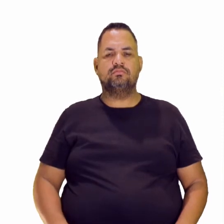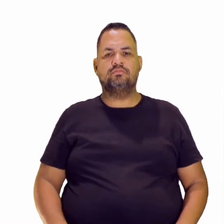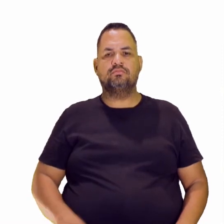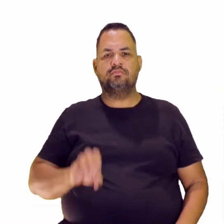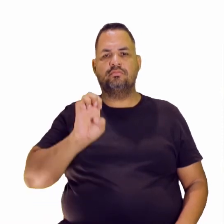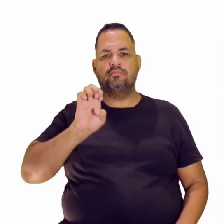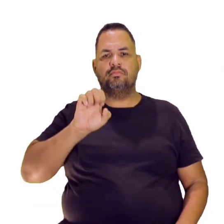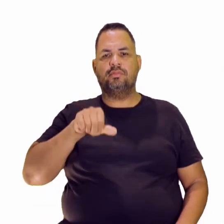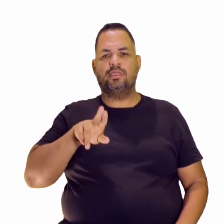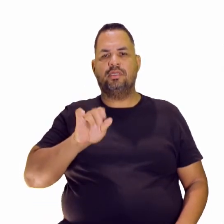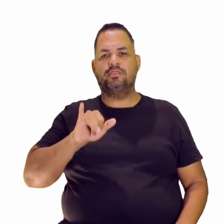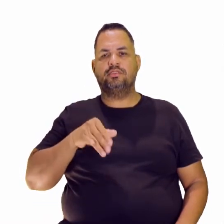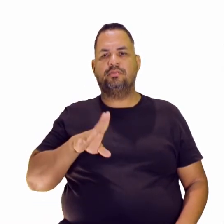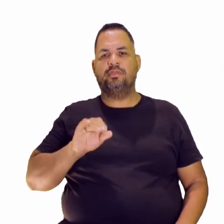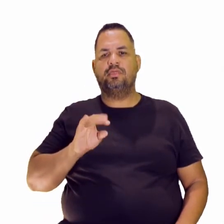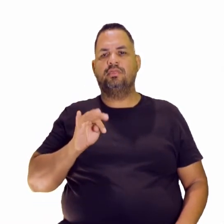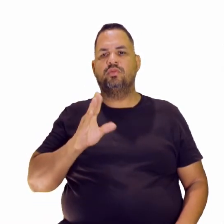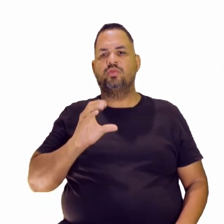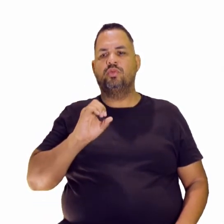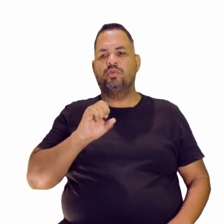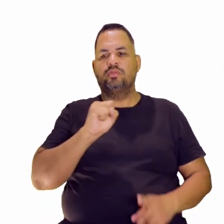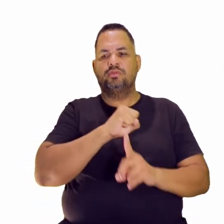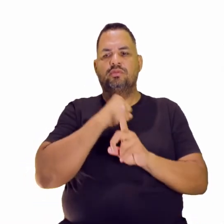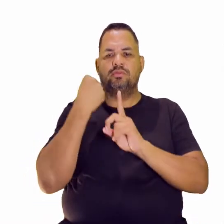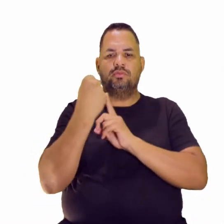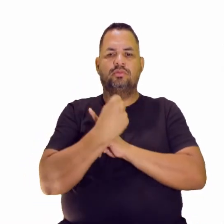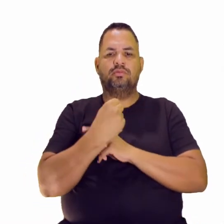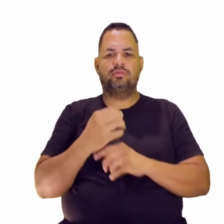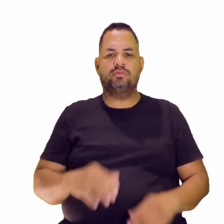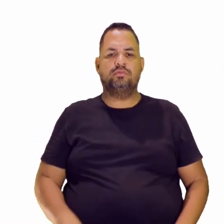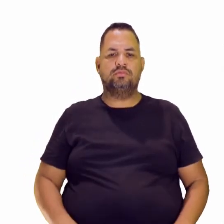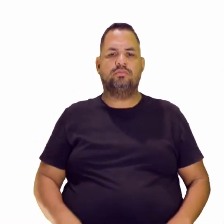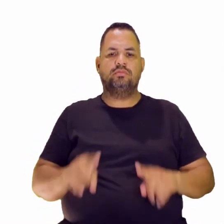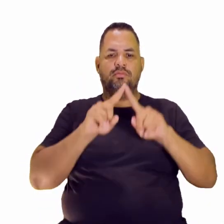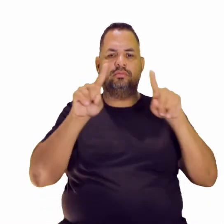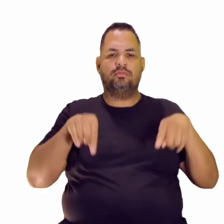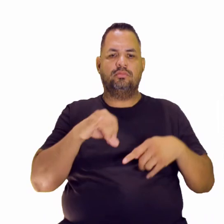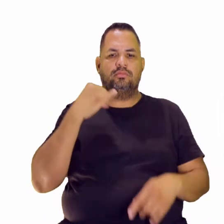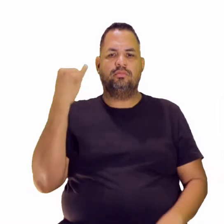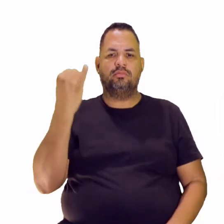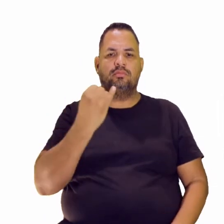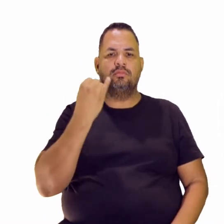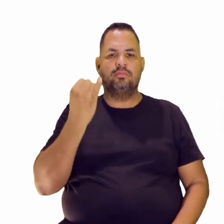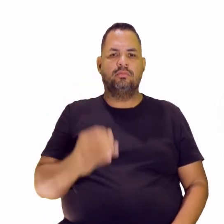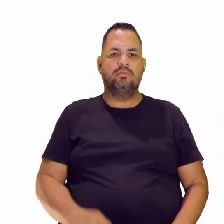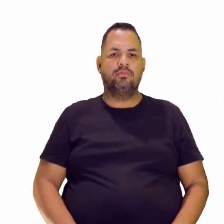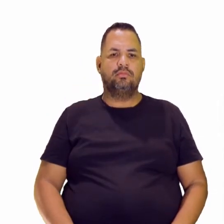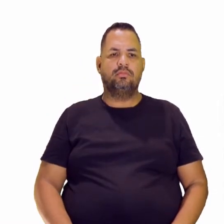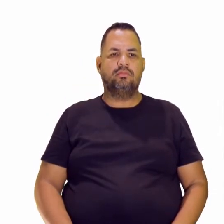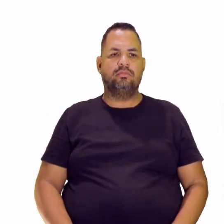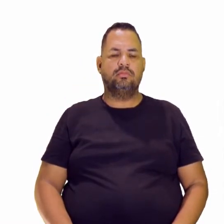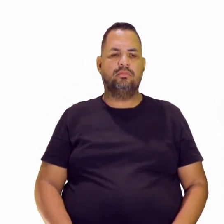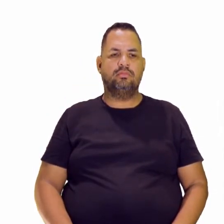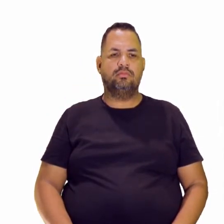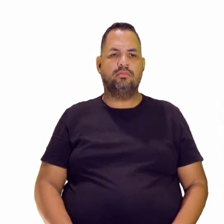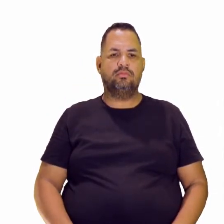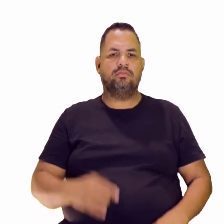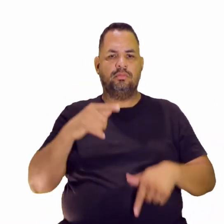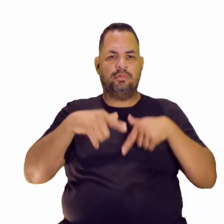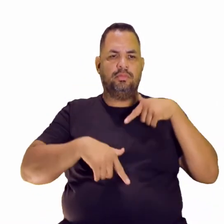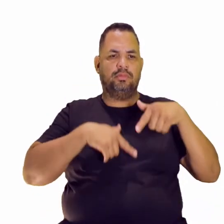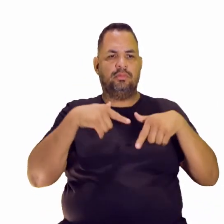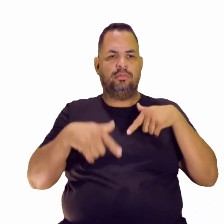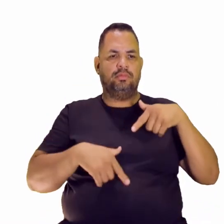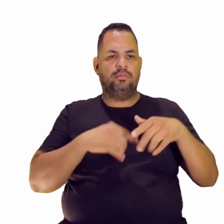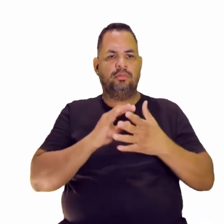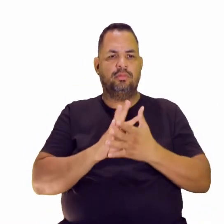esse engajamento social, que é um quadro altamente importante, né? É o quadro Operários,